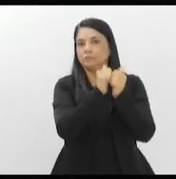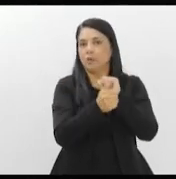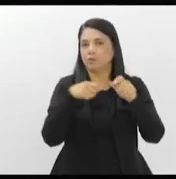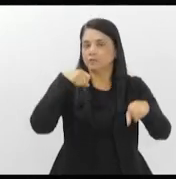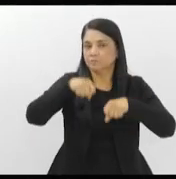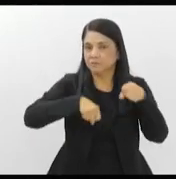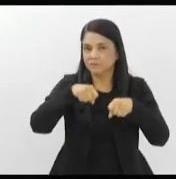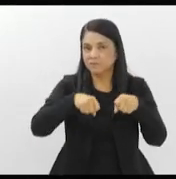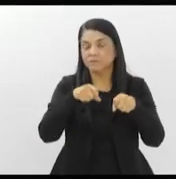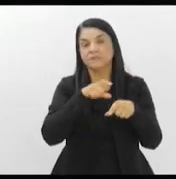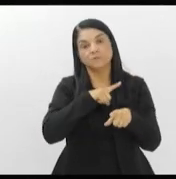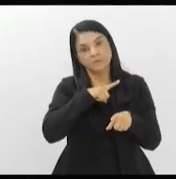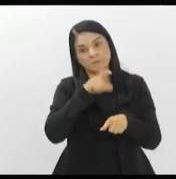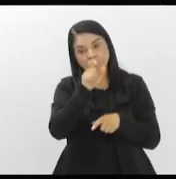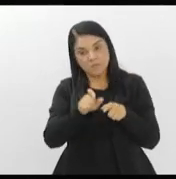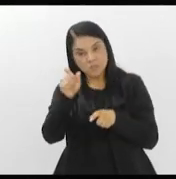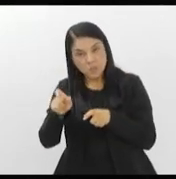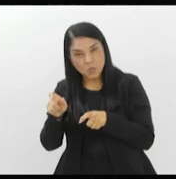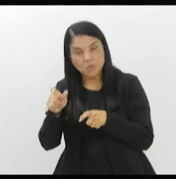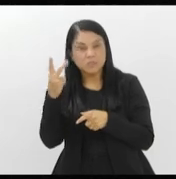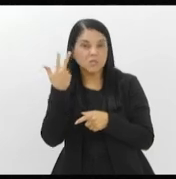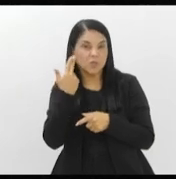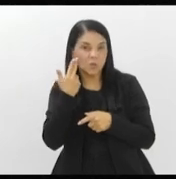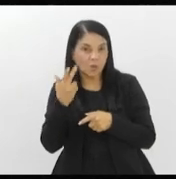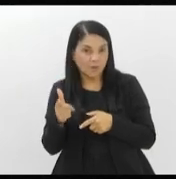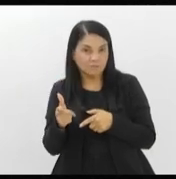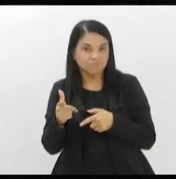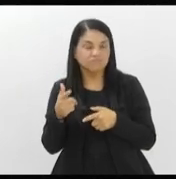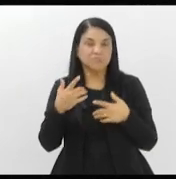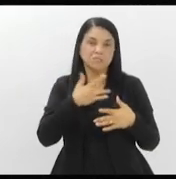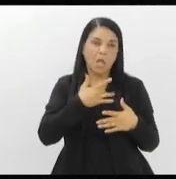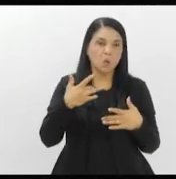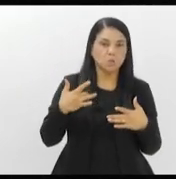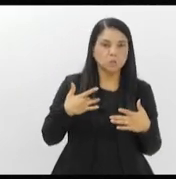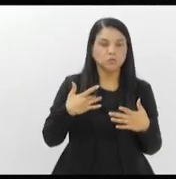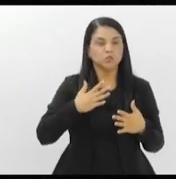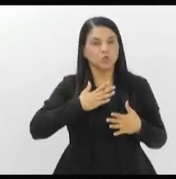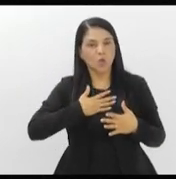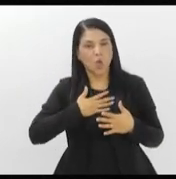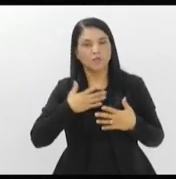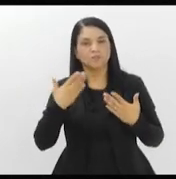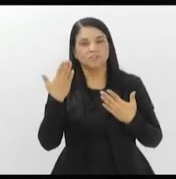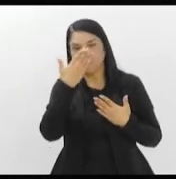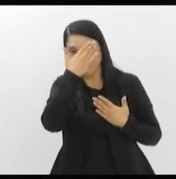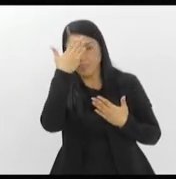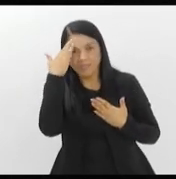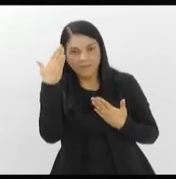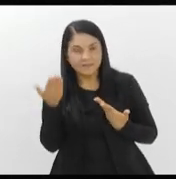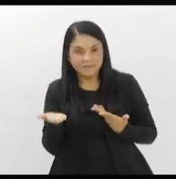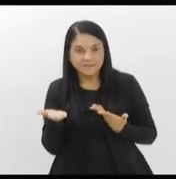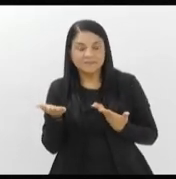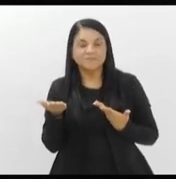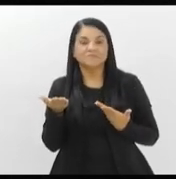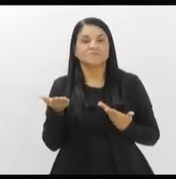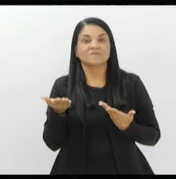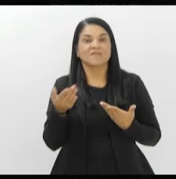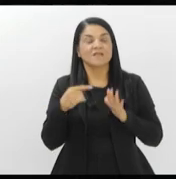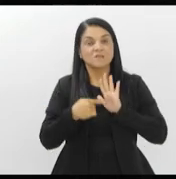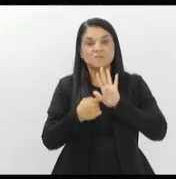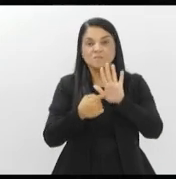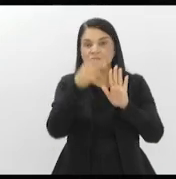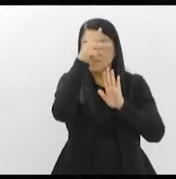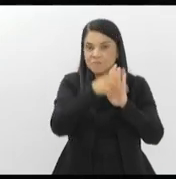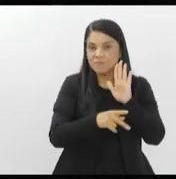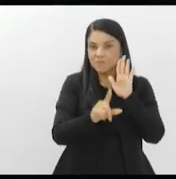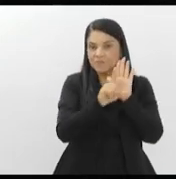temos aquelas pessoas que praticam esse esporte pela questão da saúde, no seu lazer. Então, quando a gente apresenta esse projeto